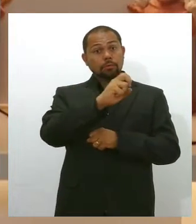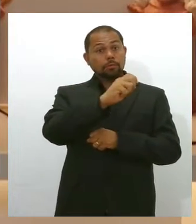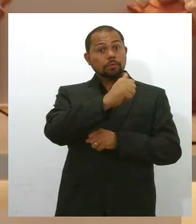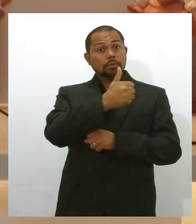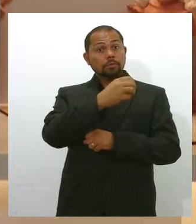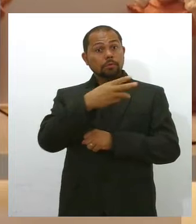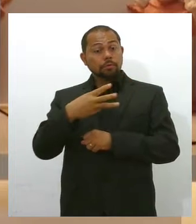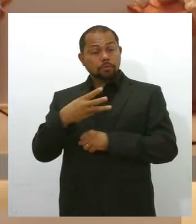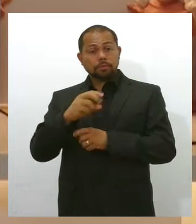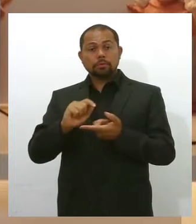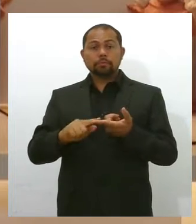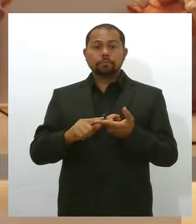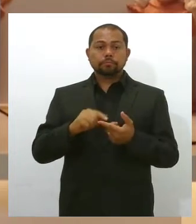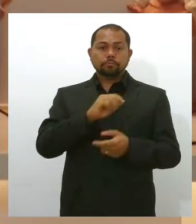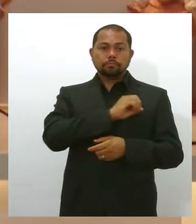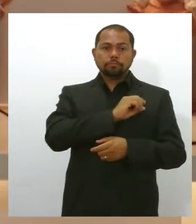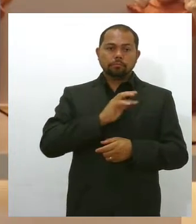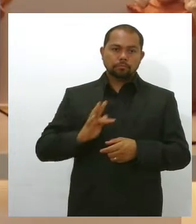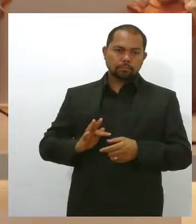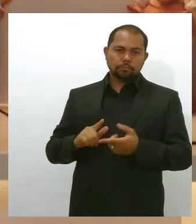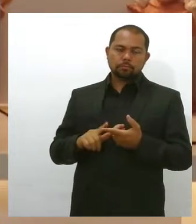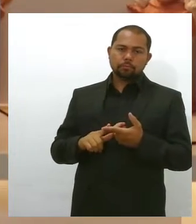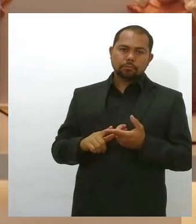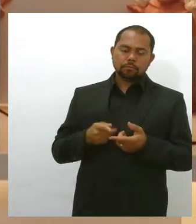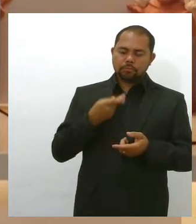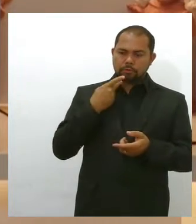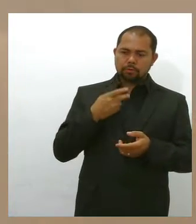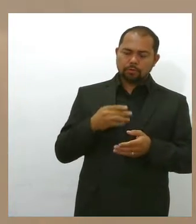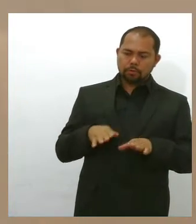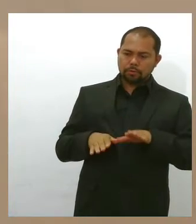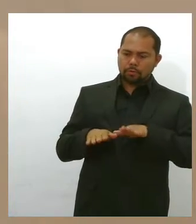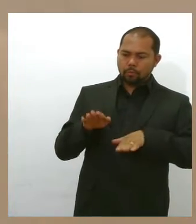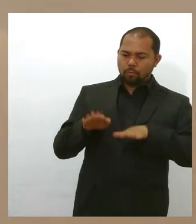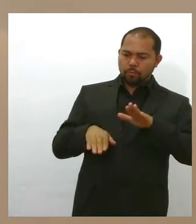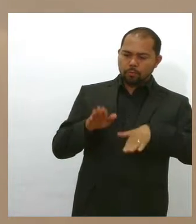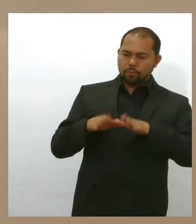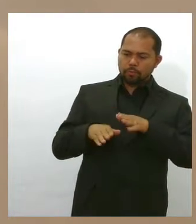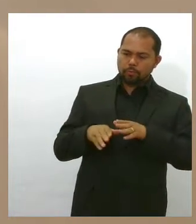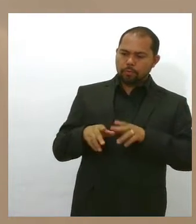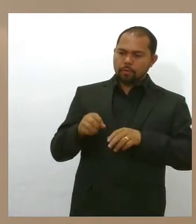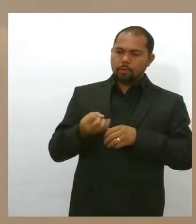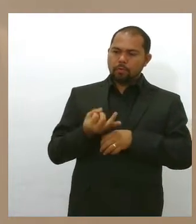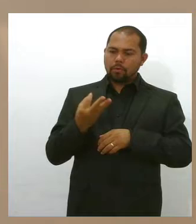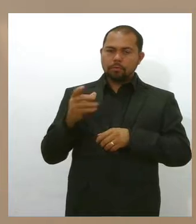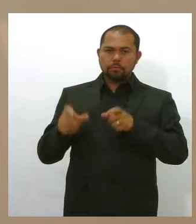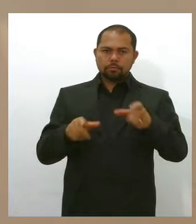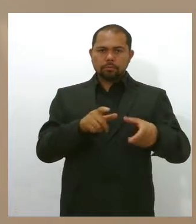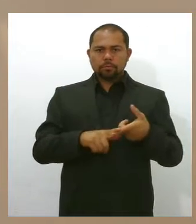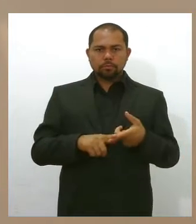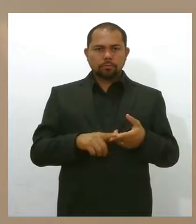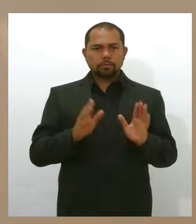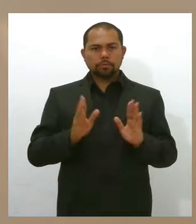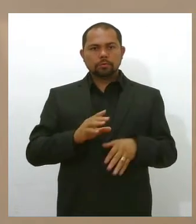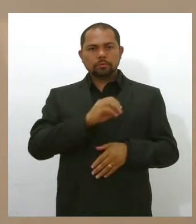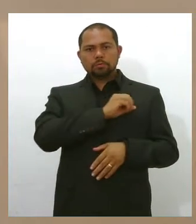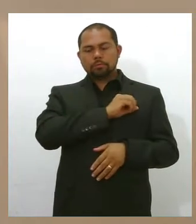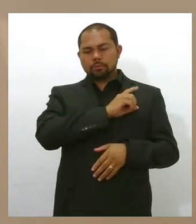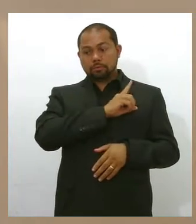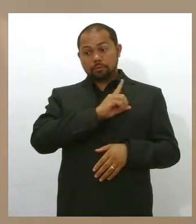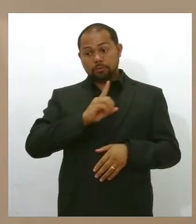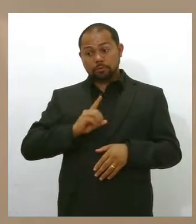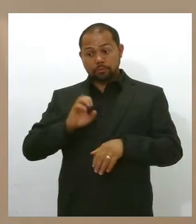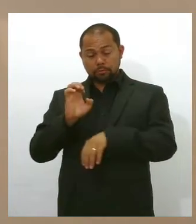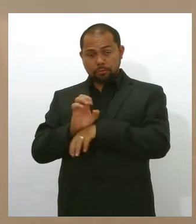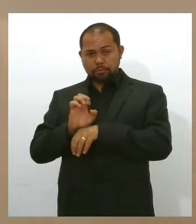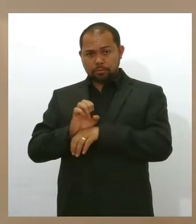que tem que ser proporcional à quantidade de habitantes de cada estado sobre o cargo de deputado estadual o especialista acredita que